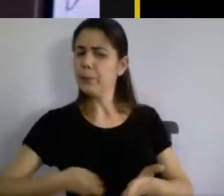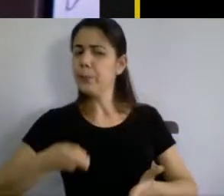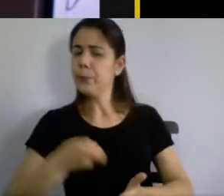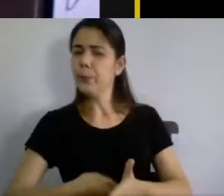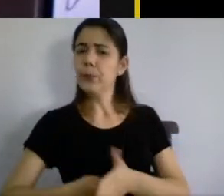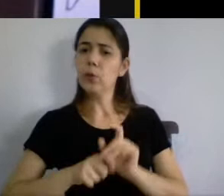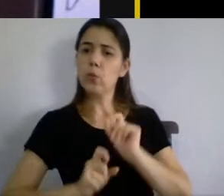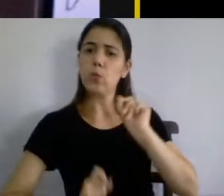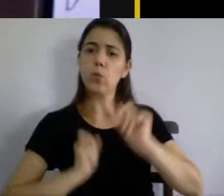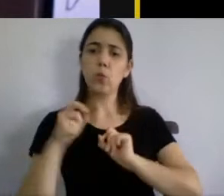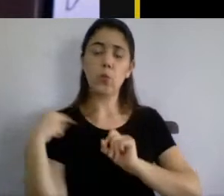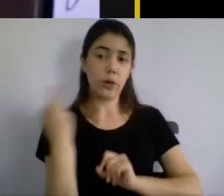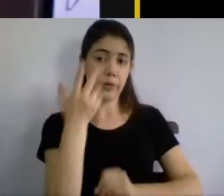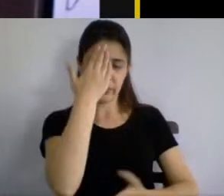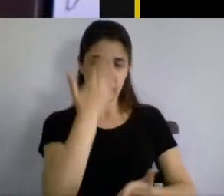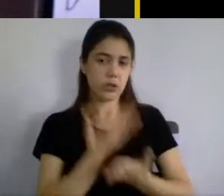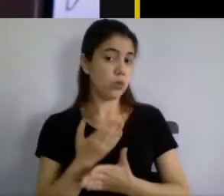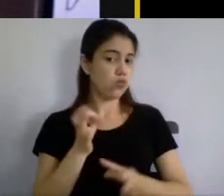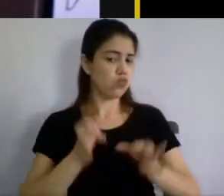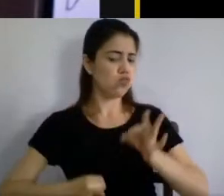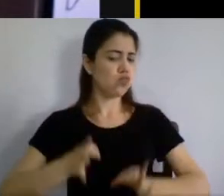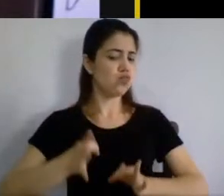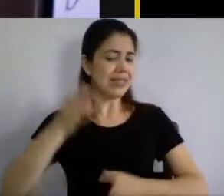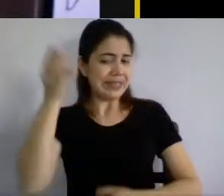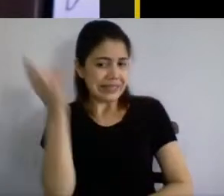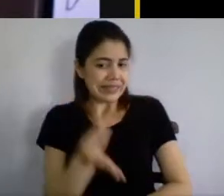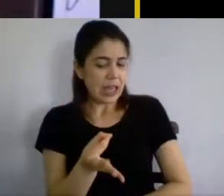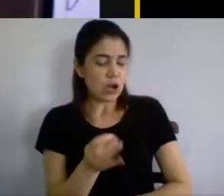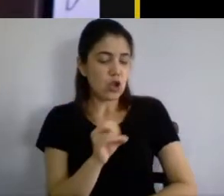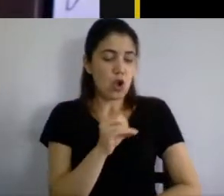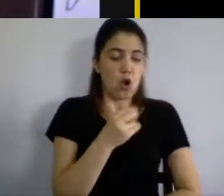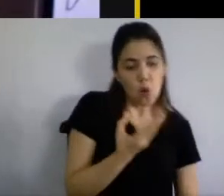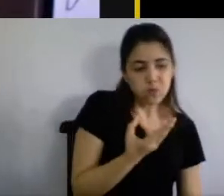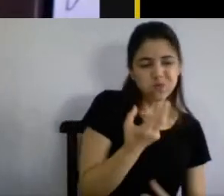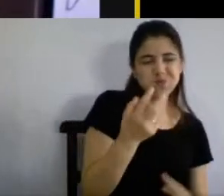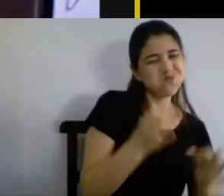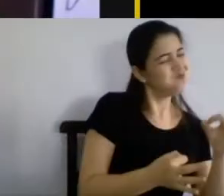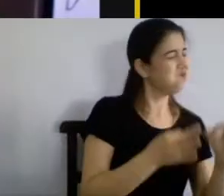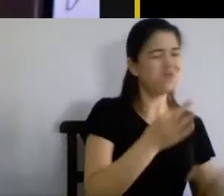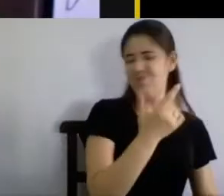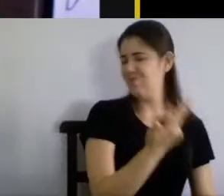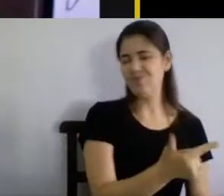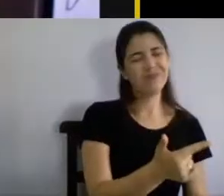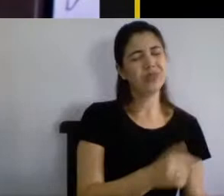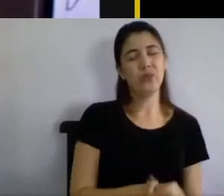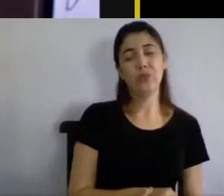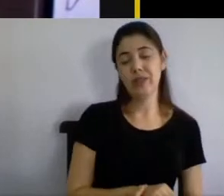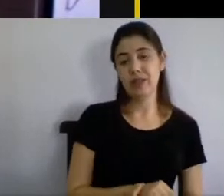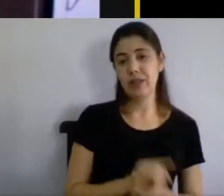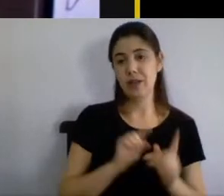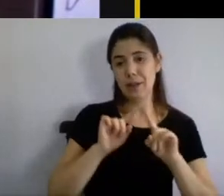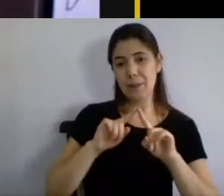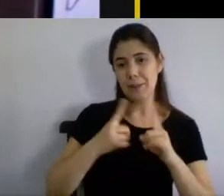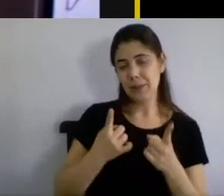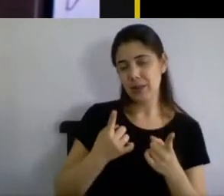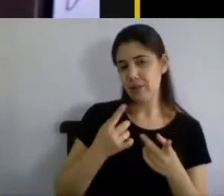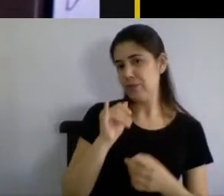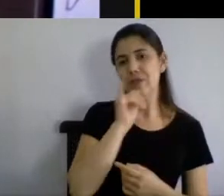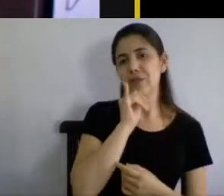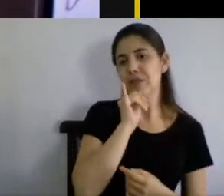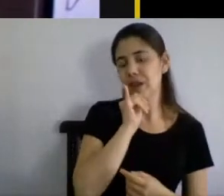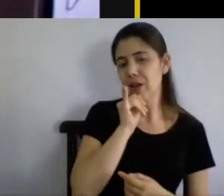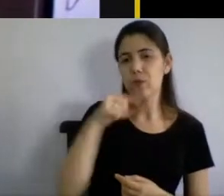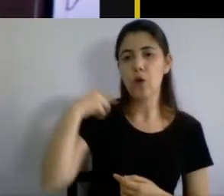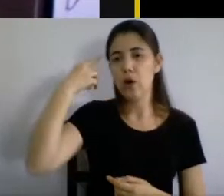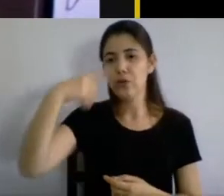considera justo ou a gente ataca algo que é injusto, mas se referindo como um promotor faz ou um advogado de